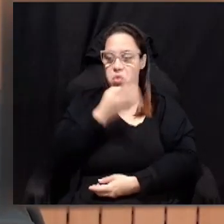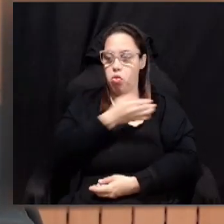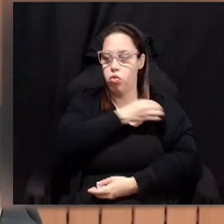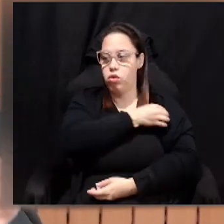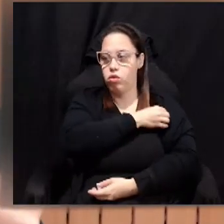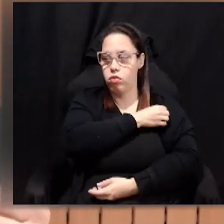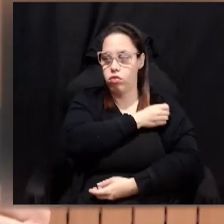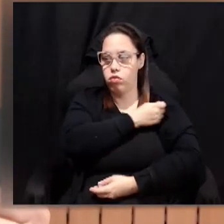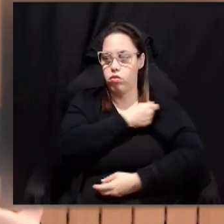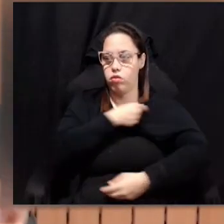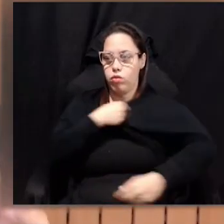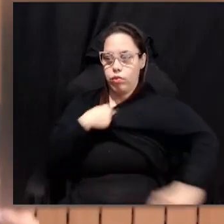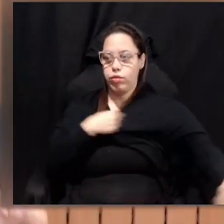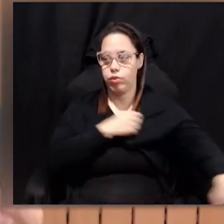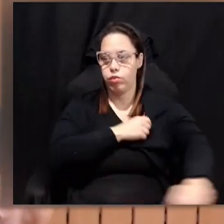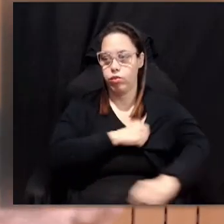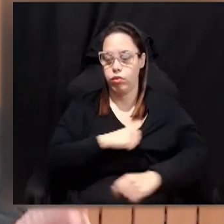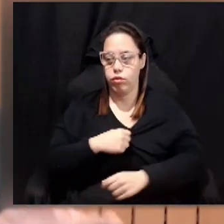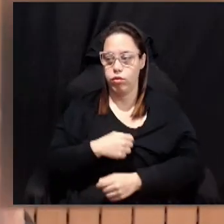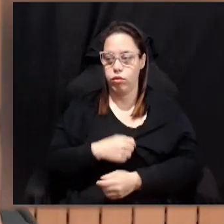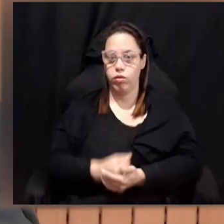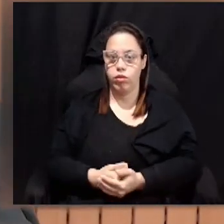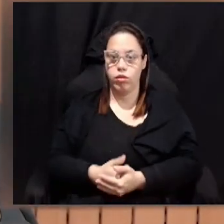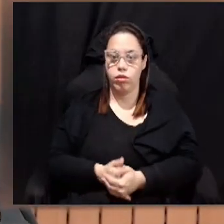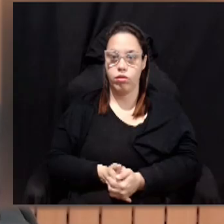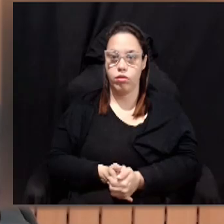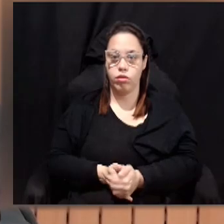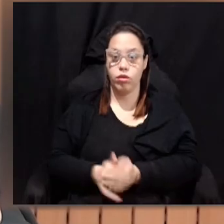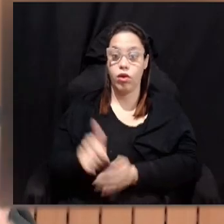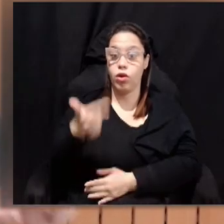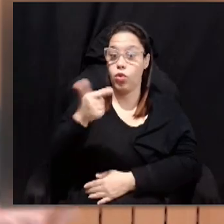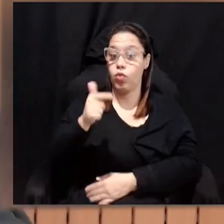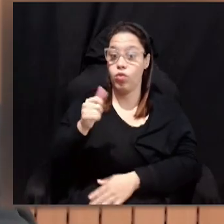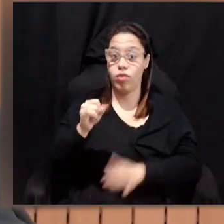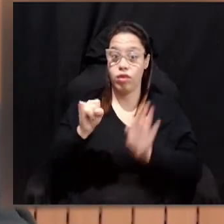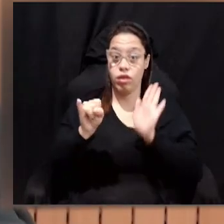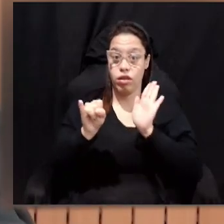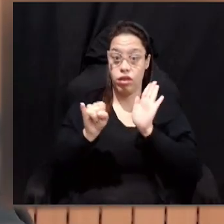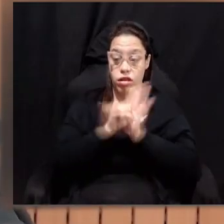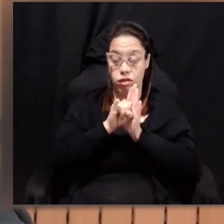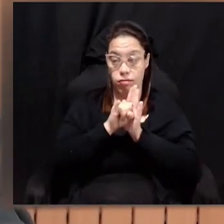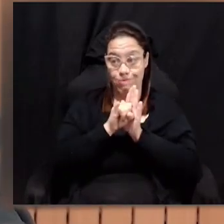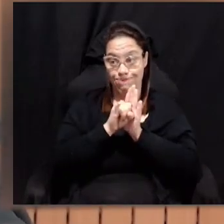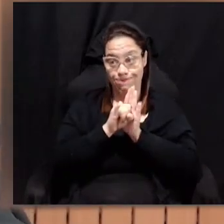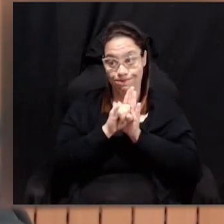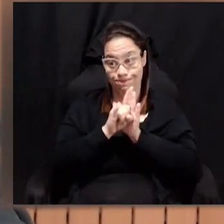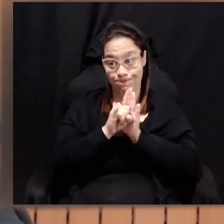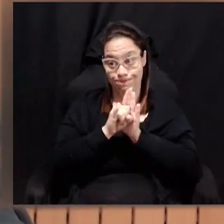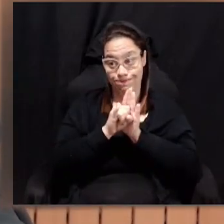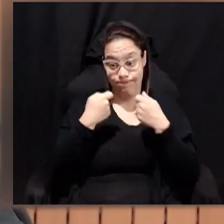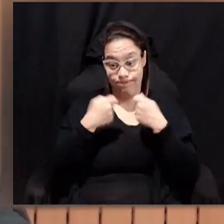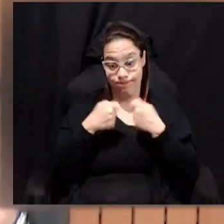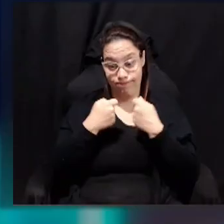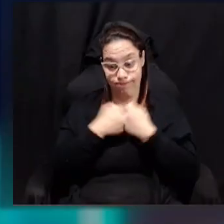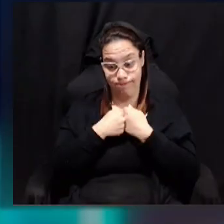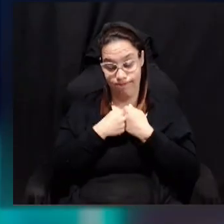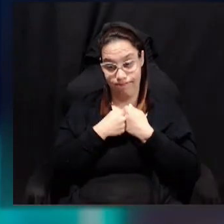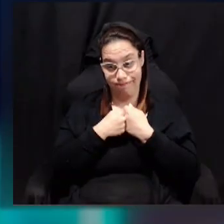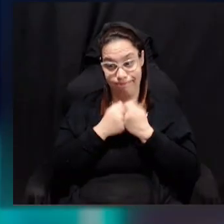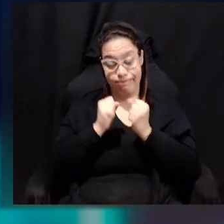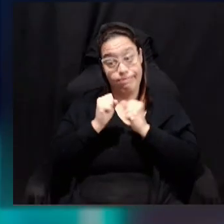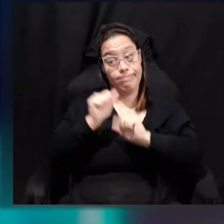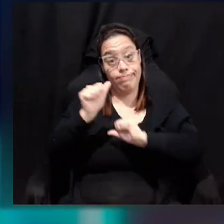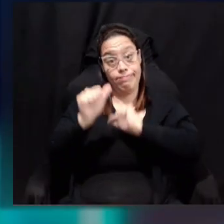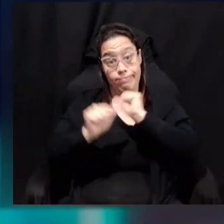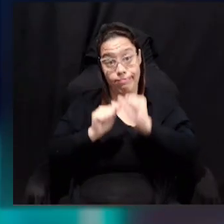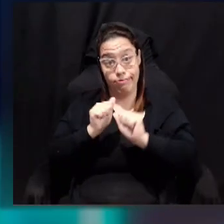que não têm evidência para caucionar e precisam ter para a gente poder caucionar. O problema